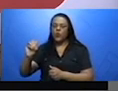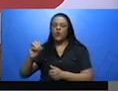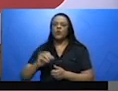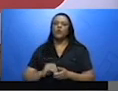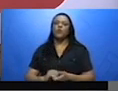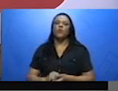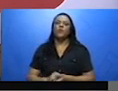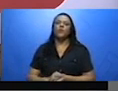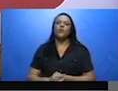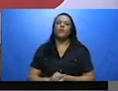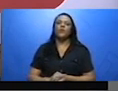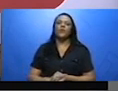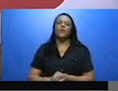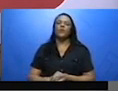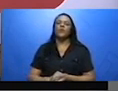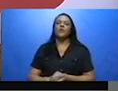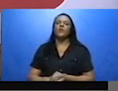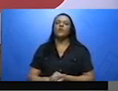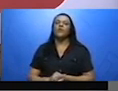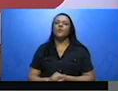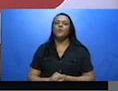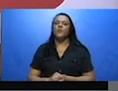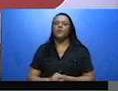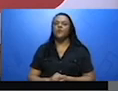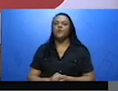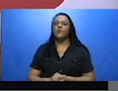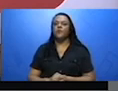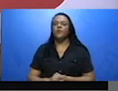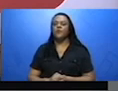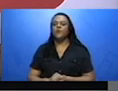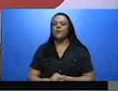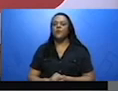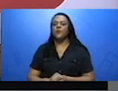ido, ado, ido, perdão.